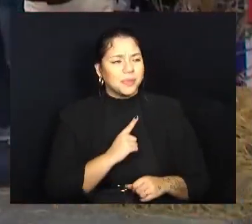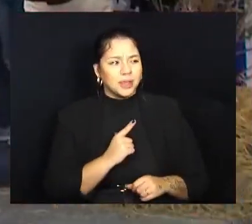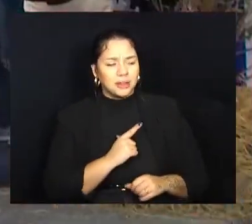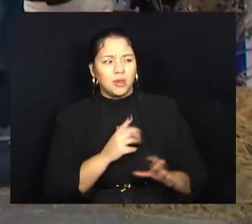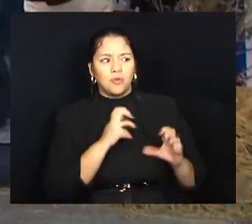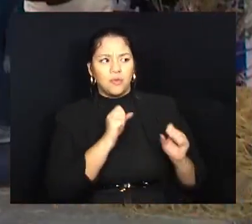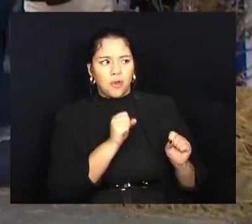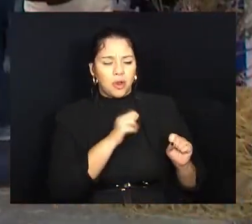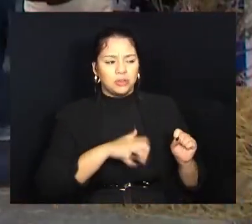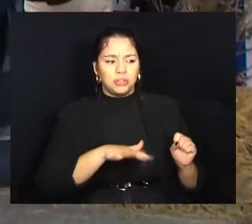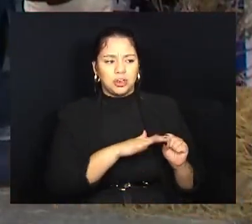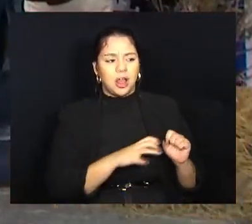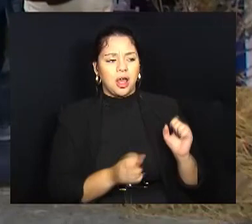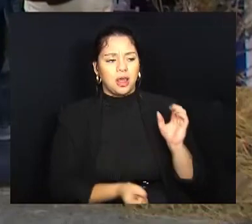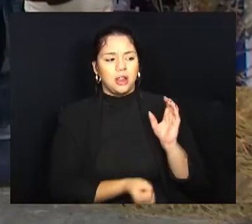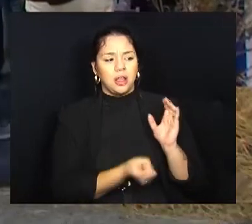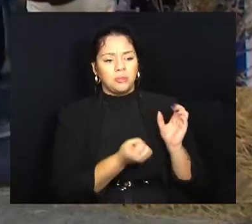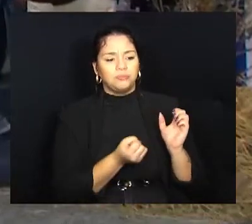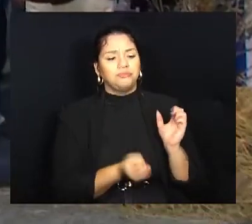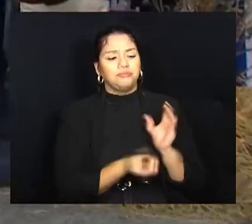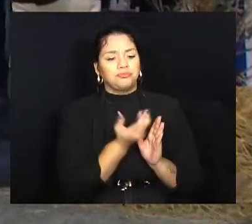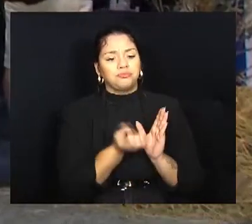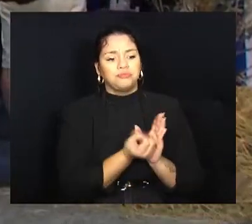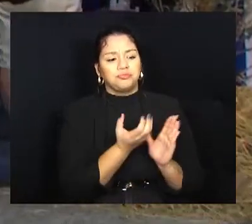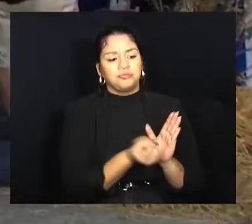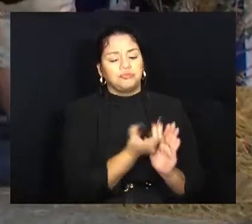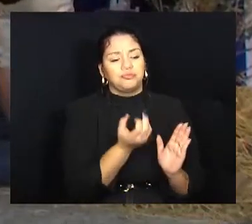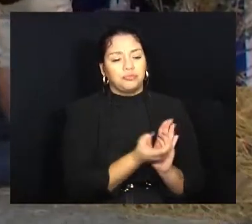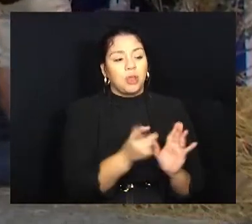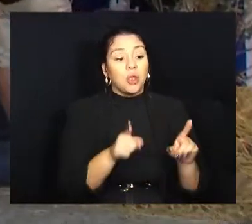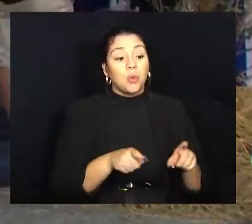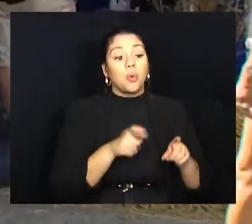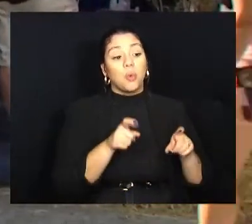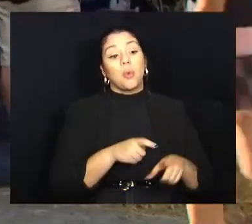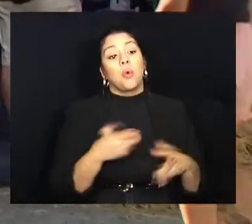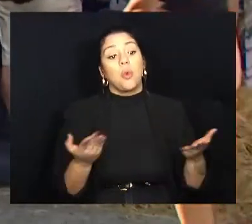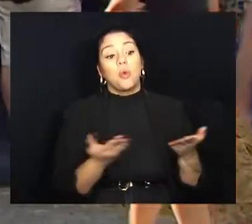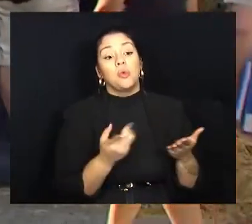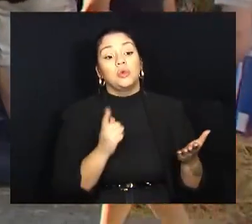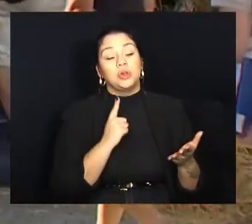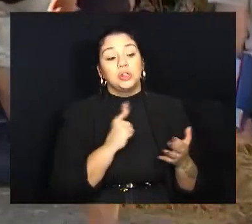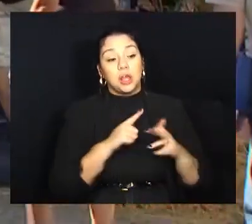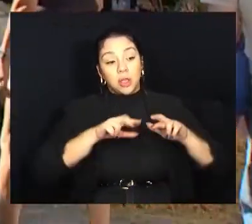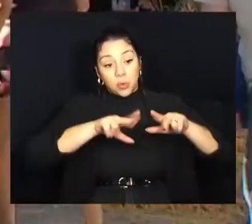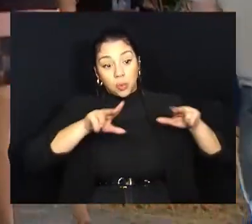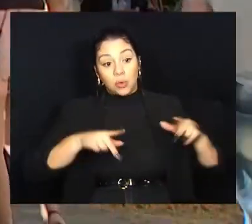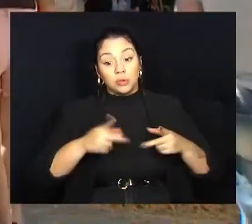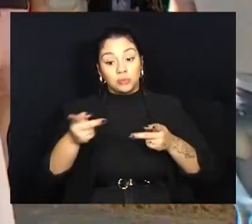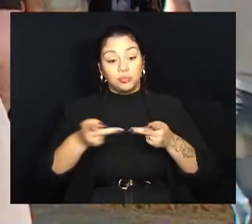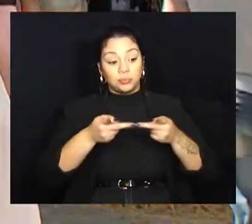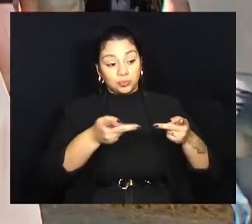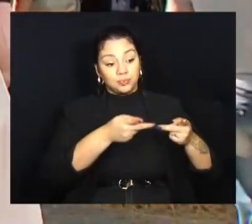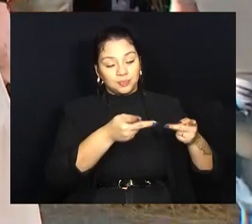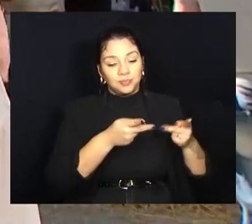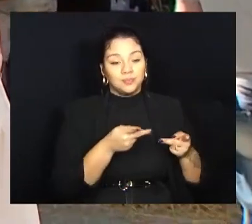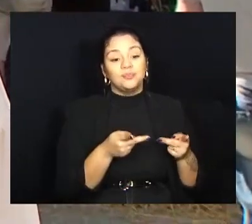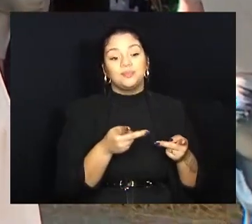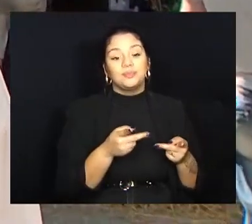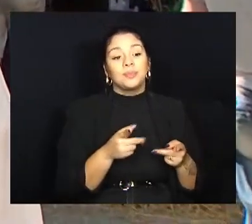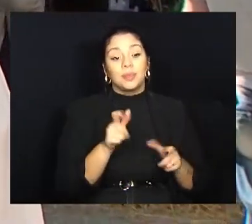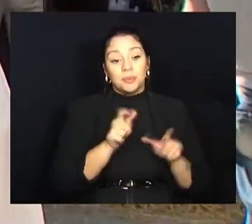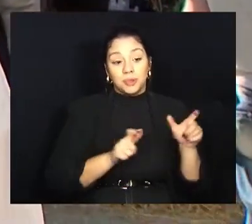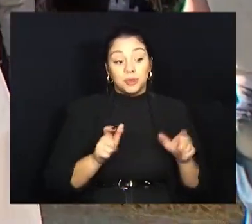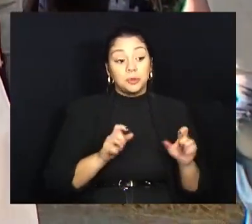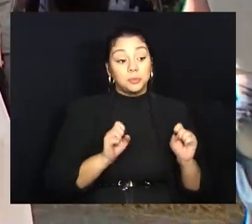da produção rural. Quais os produtores que a gente encontra aqui? Quais foram os convidados que o campineiro vai